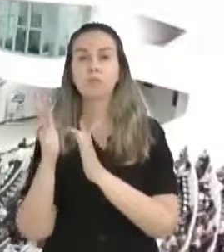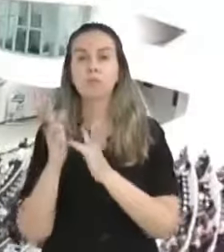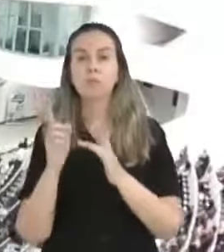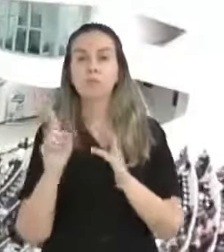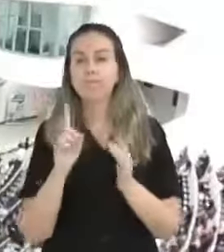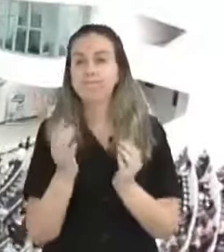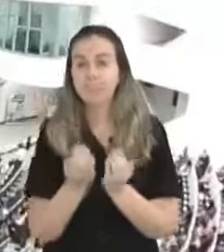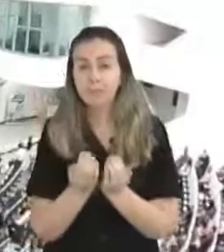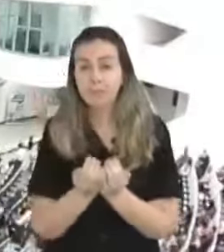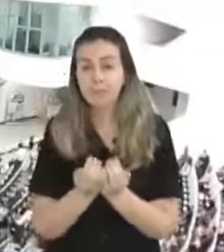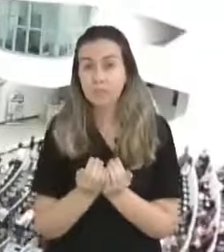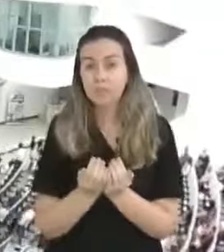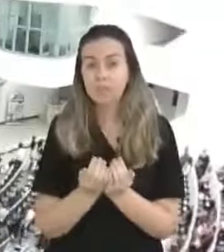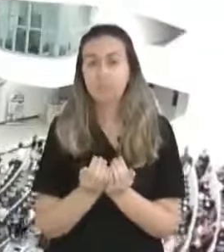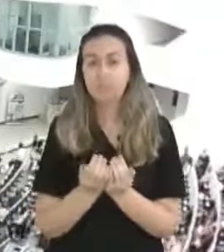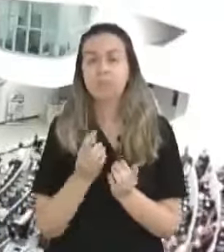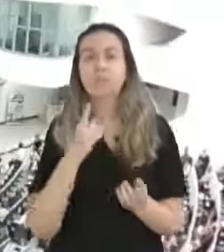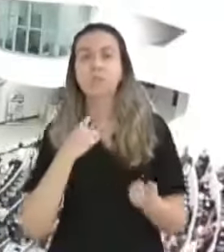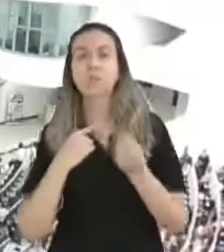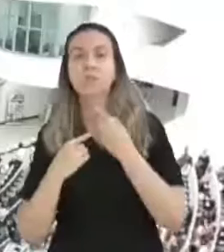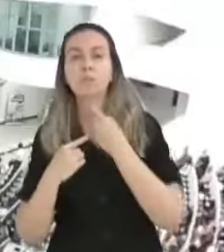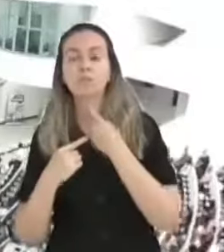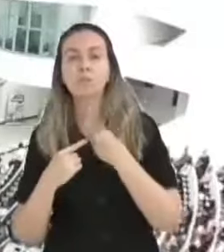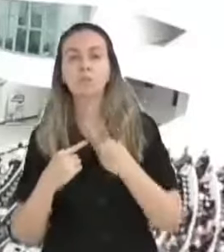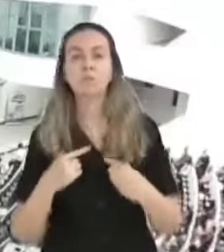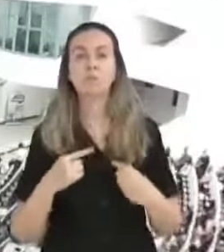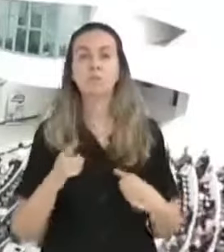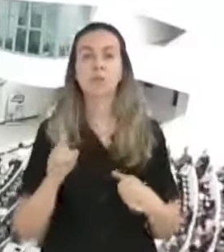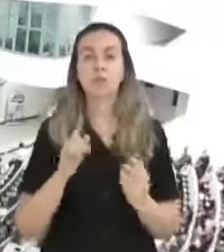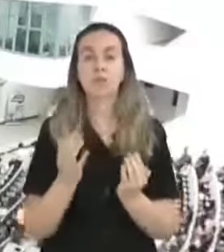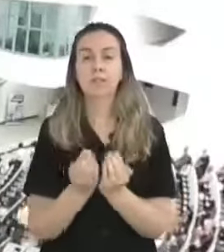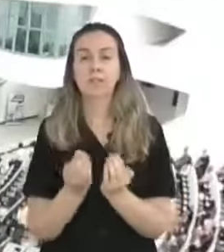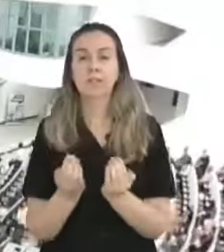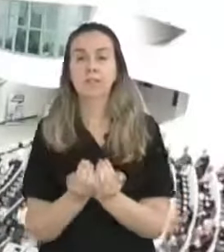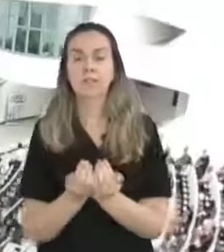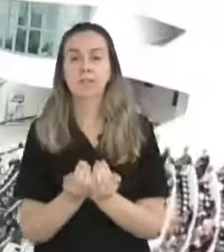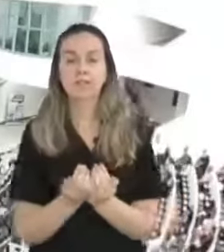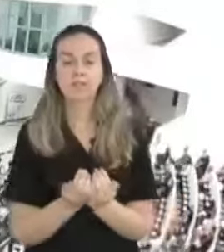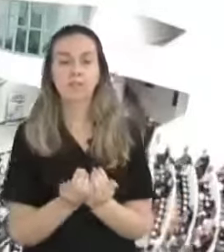que não é crente, uma pessoa que não é evangélica,